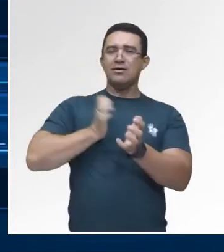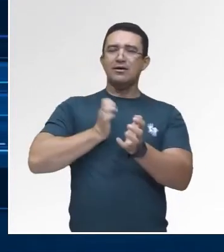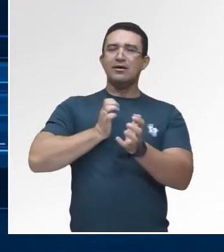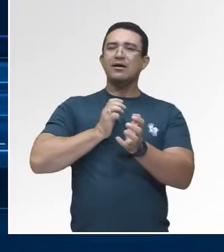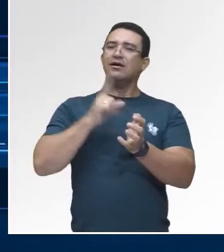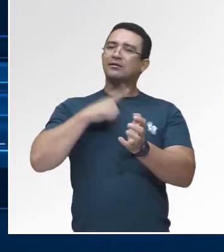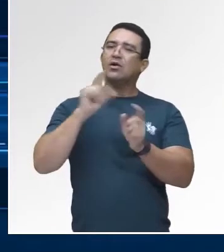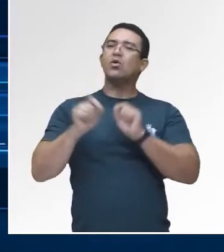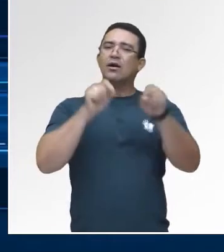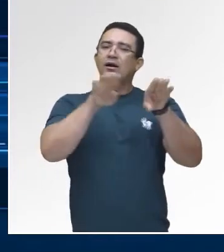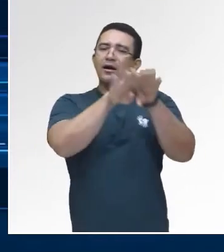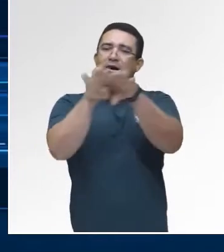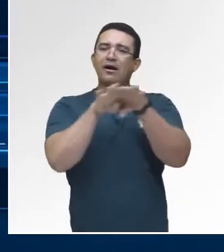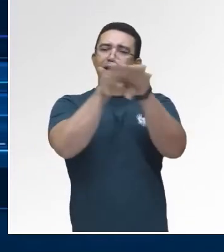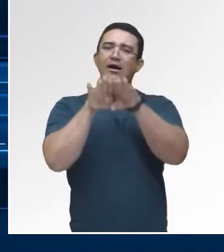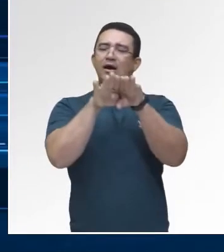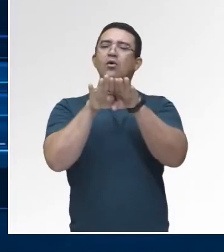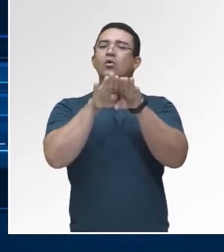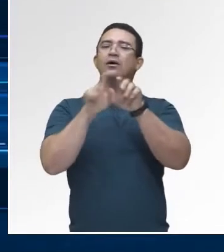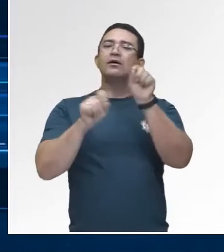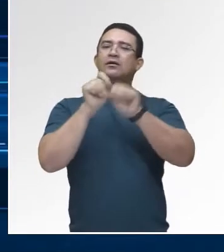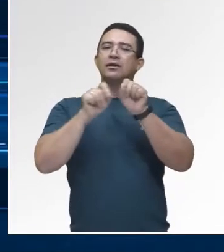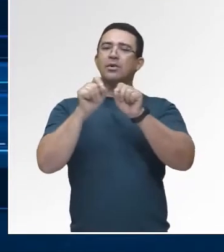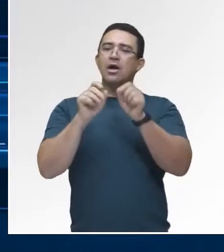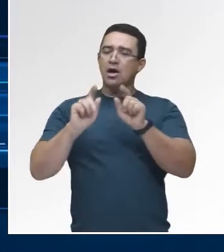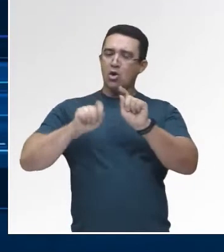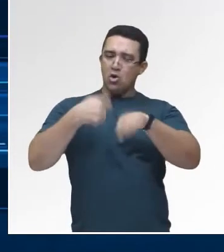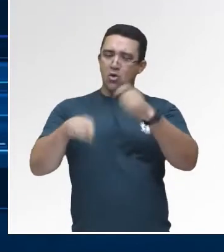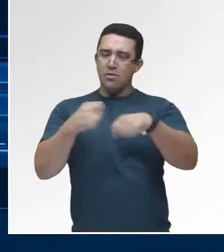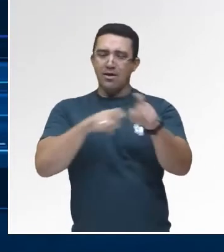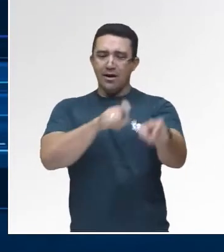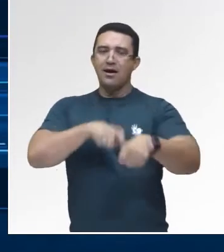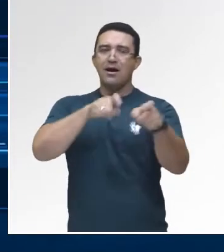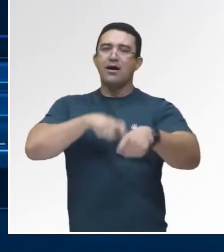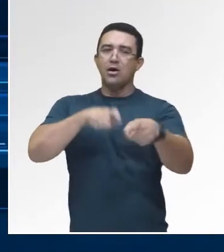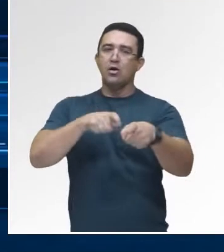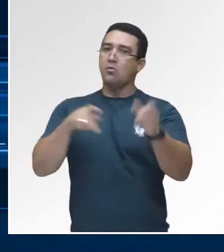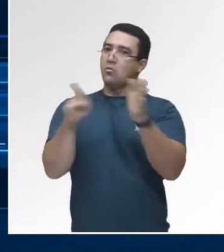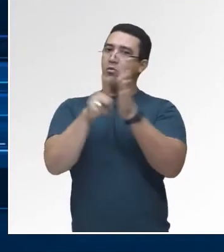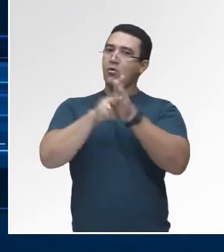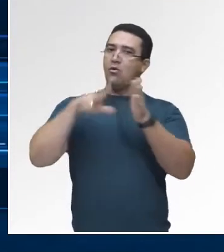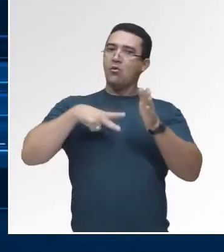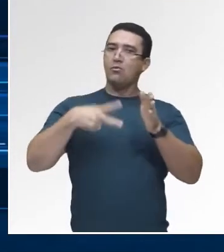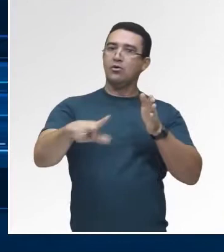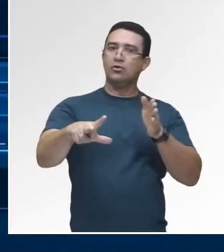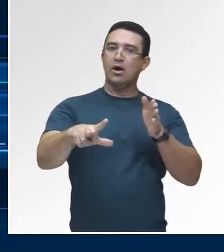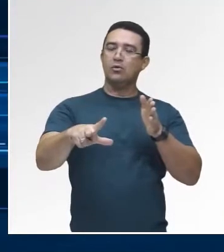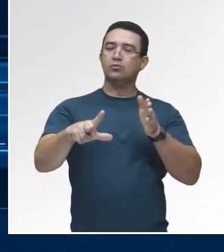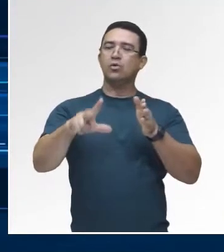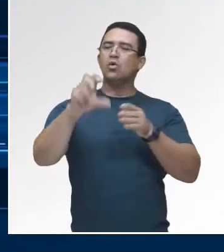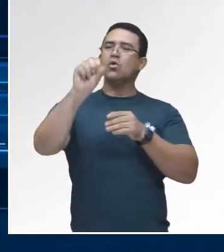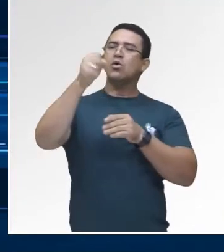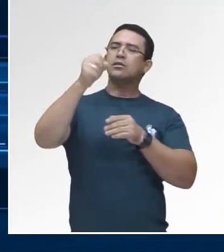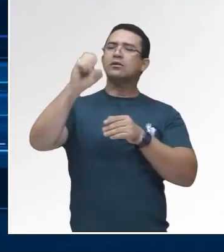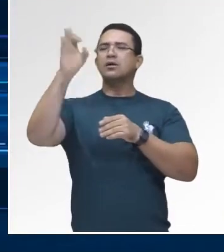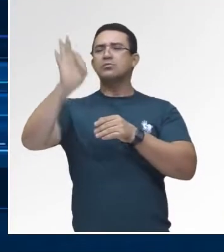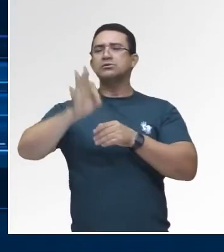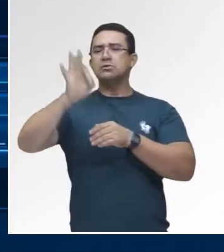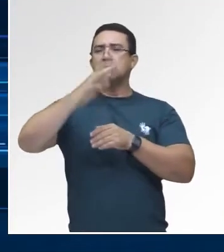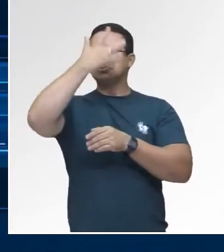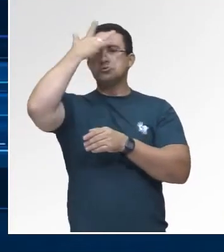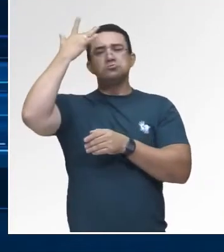maior estabilidade ao quadro social desolador da economia agrícola, lá em Portugal. 80% da população era